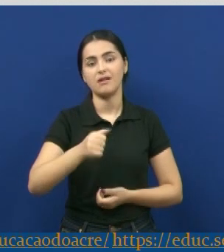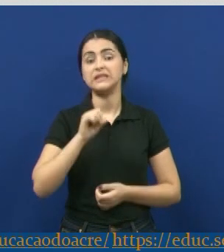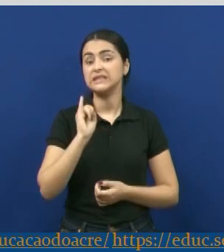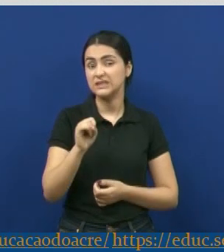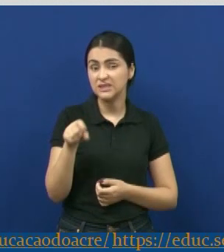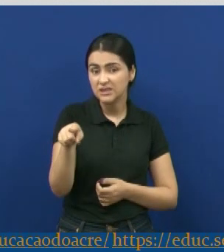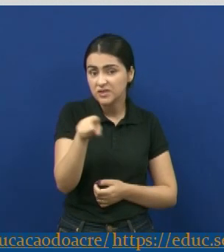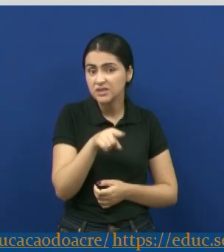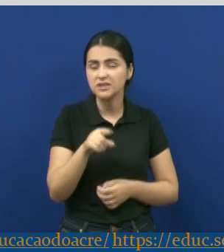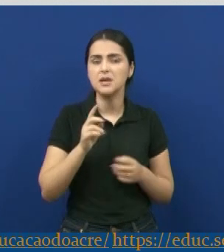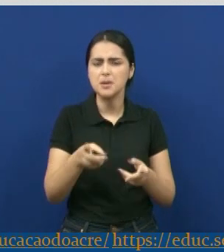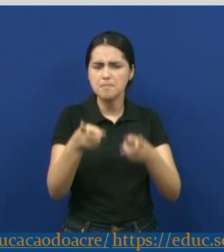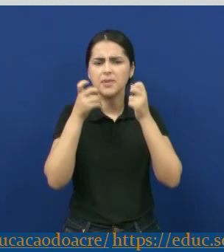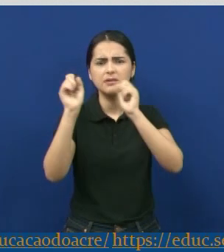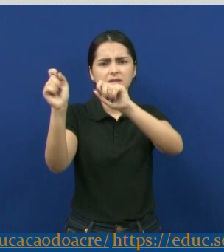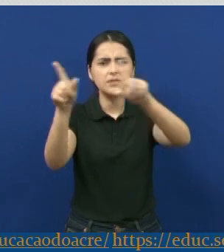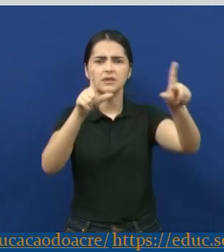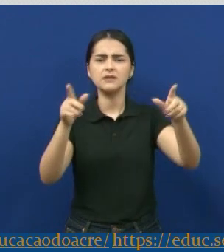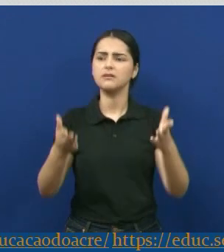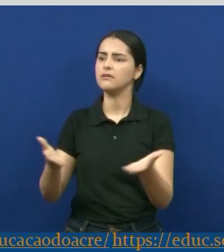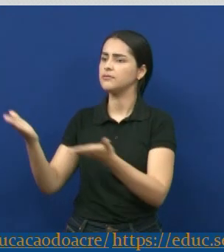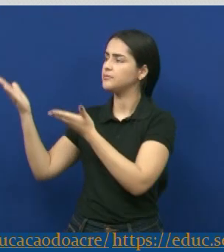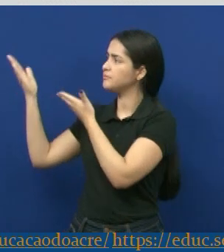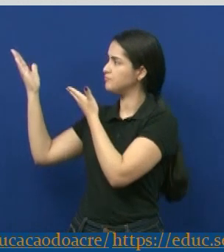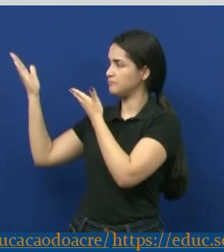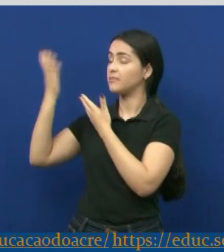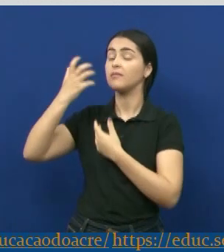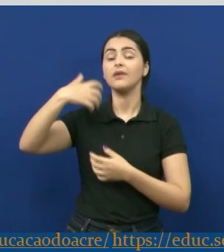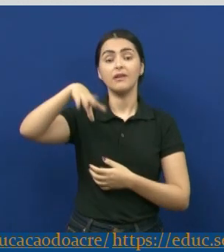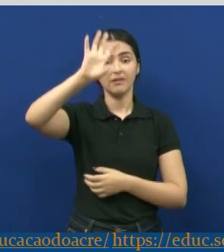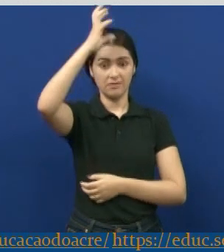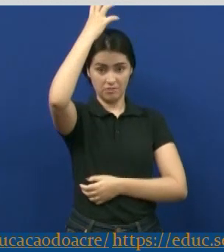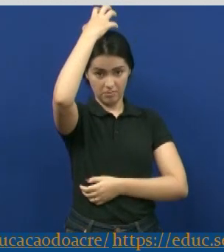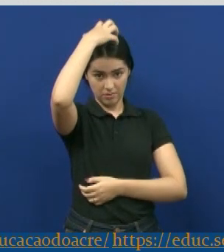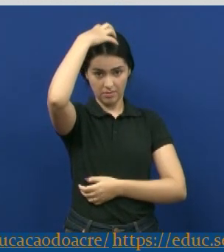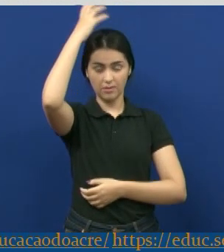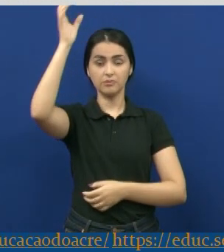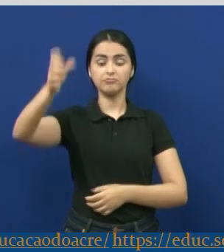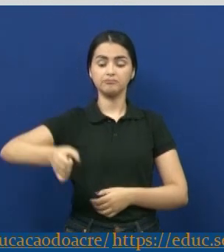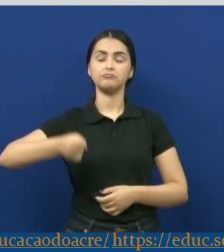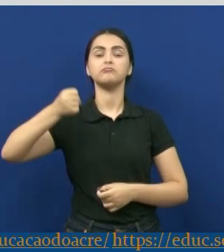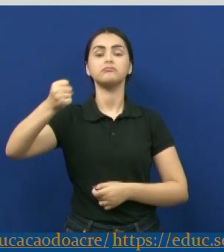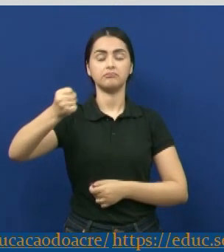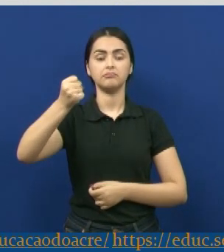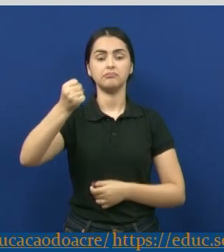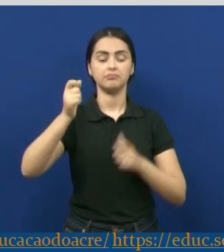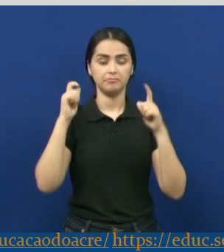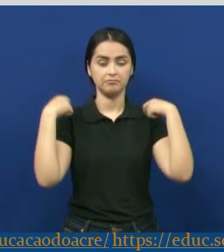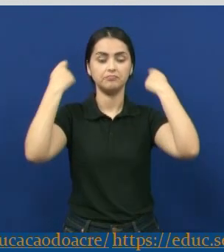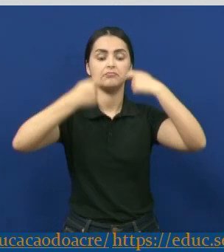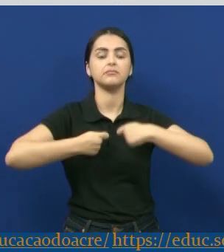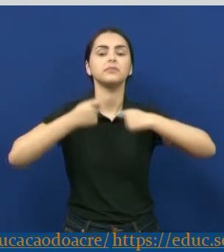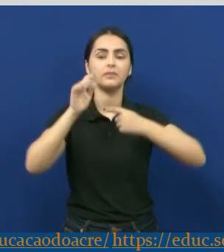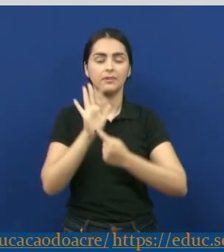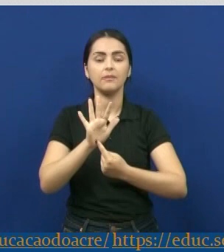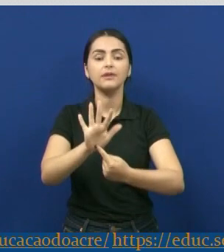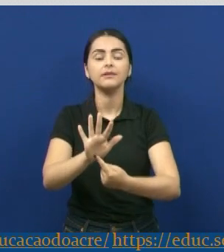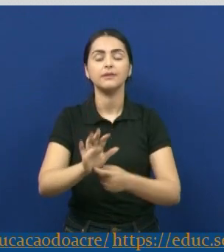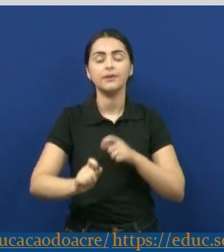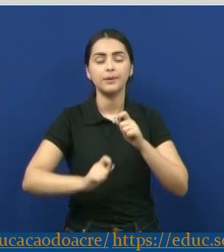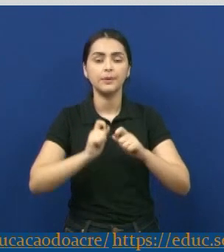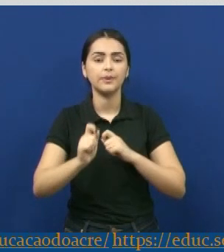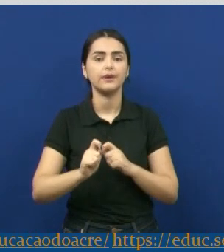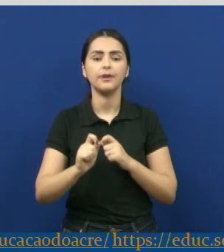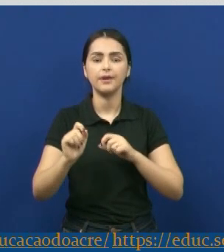vocês observaram nesse slide, até a imagem aí, né, de um rei com o seu cetro, a sua coroa, que representa, né,